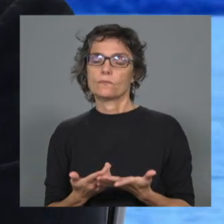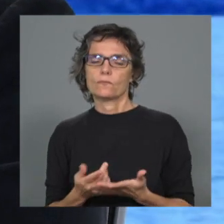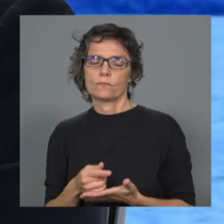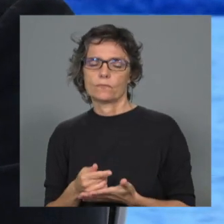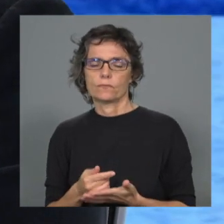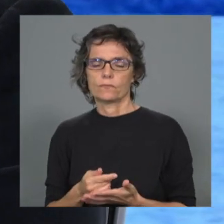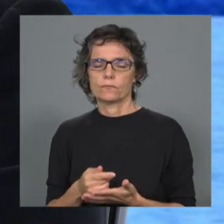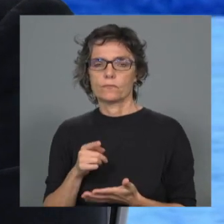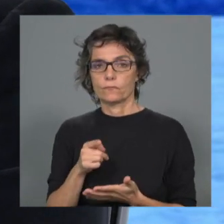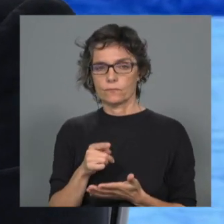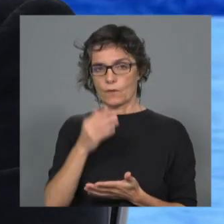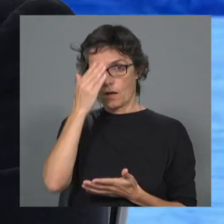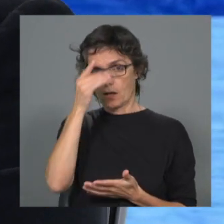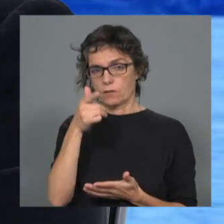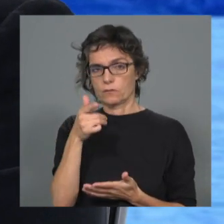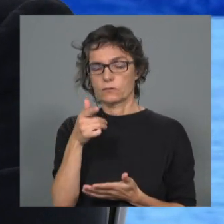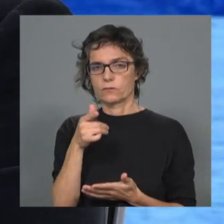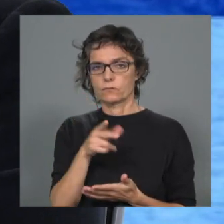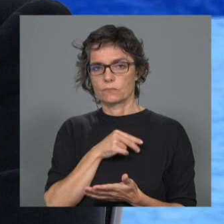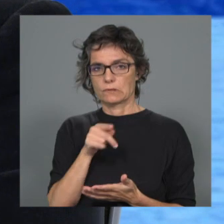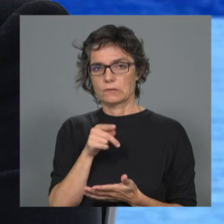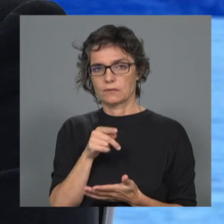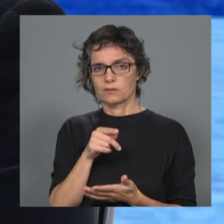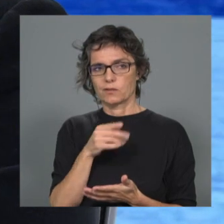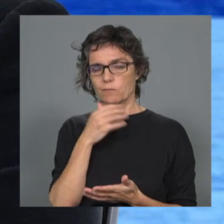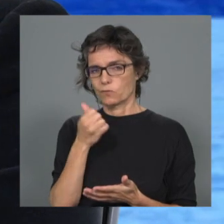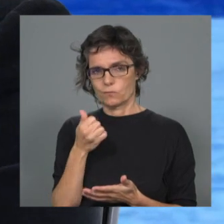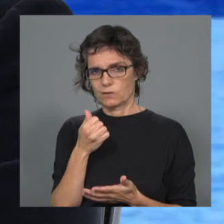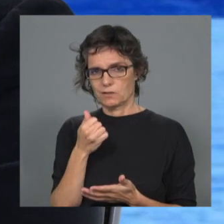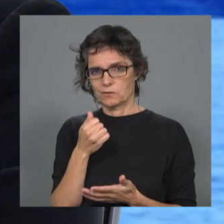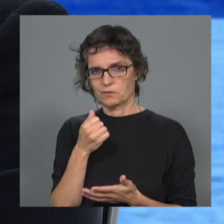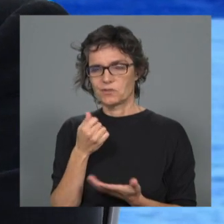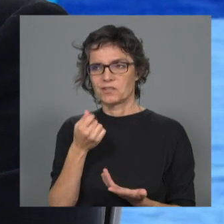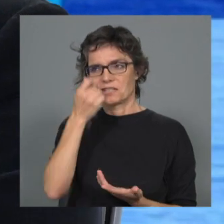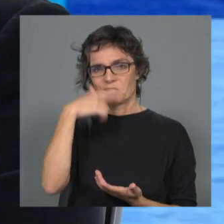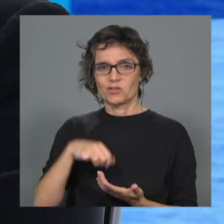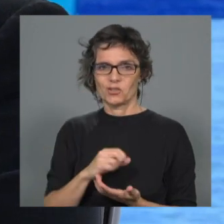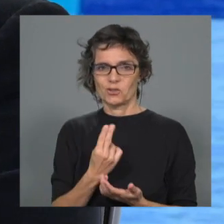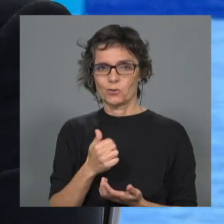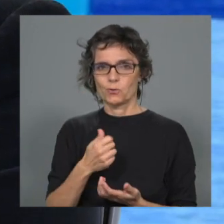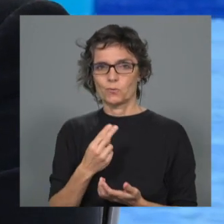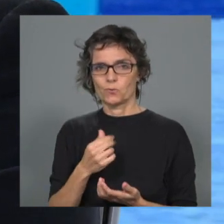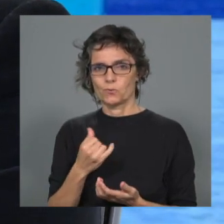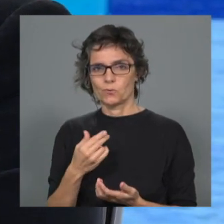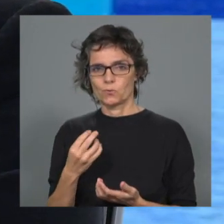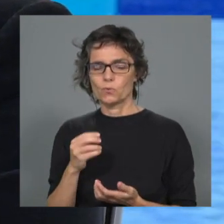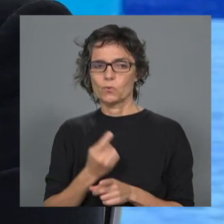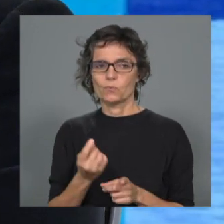talvez um dos momentos mais bonitos da história do IPAV e da Academia de Líderes Ubuntu, a instituição deste prémio. É uma história